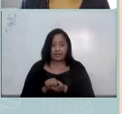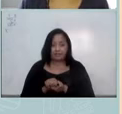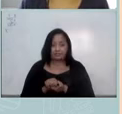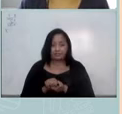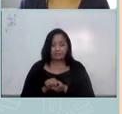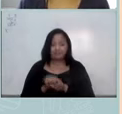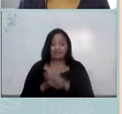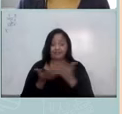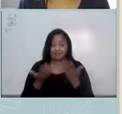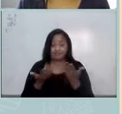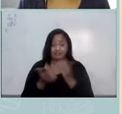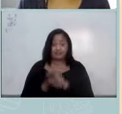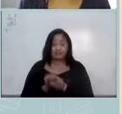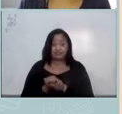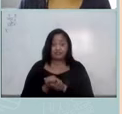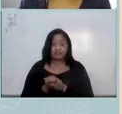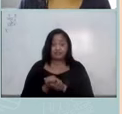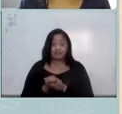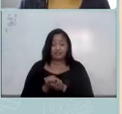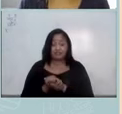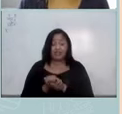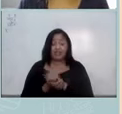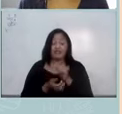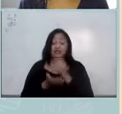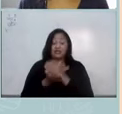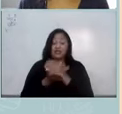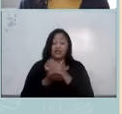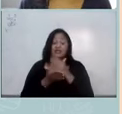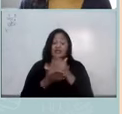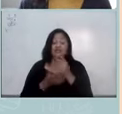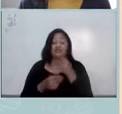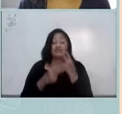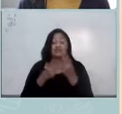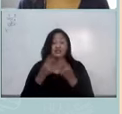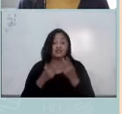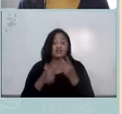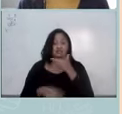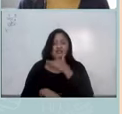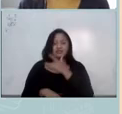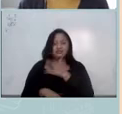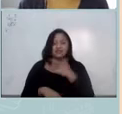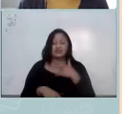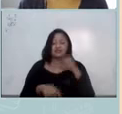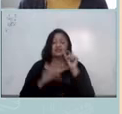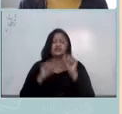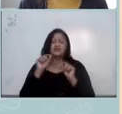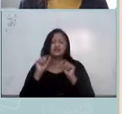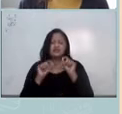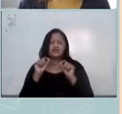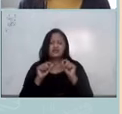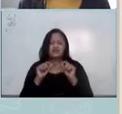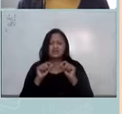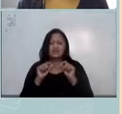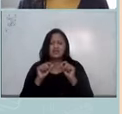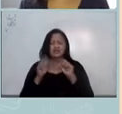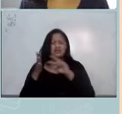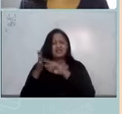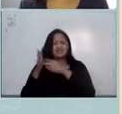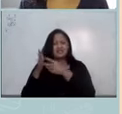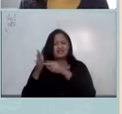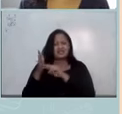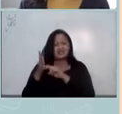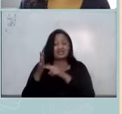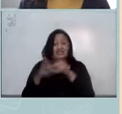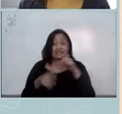Foi, pronto. Então, a gente vai começar falando um pouquinho sobre o que é saúde, né? Os conceitos de saúde. Então, até muito